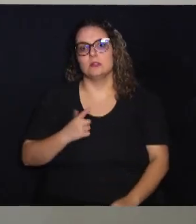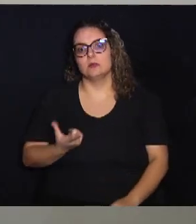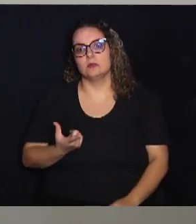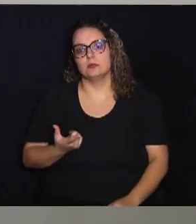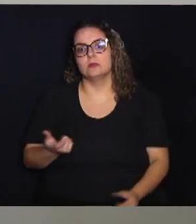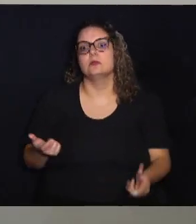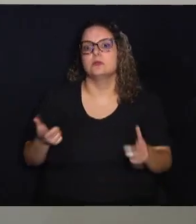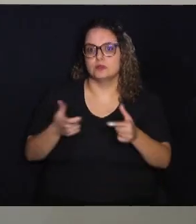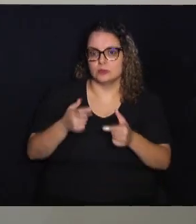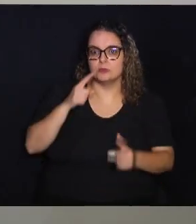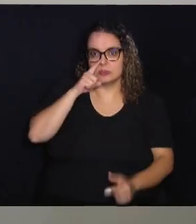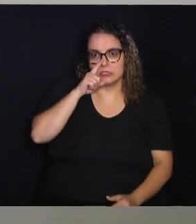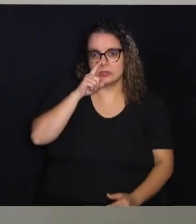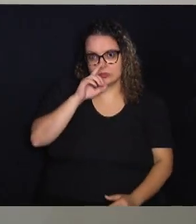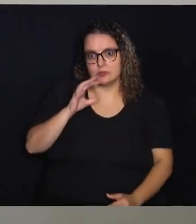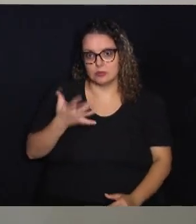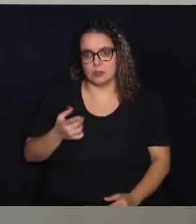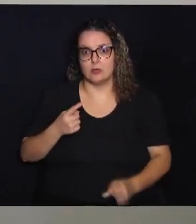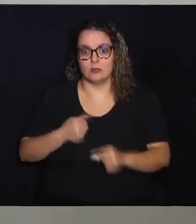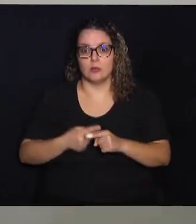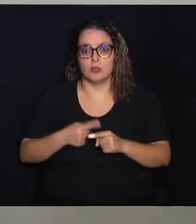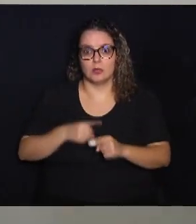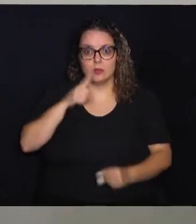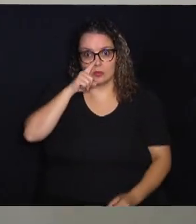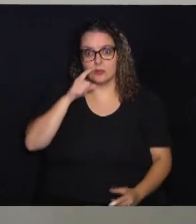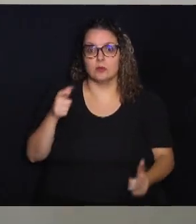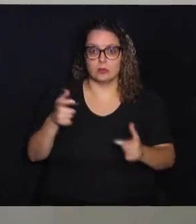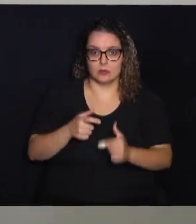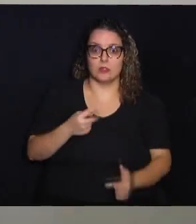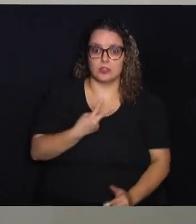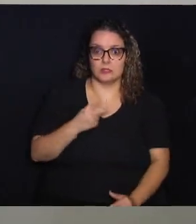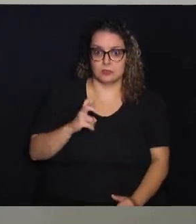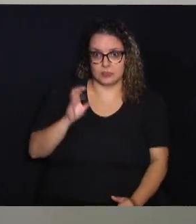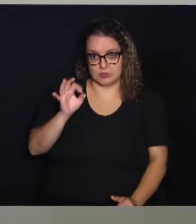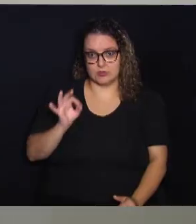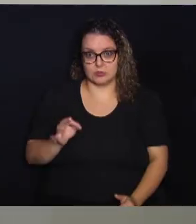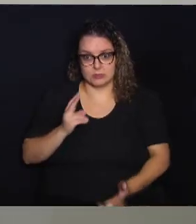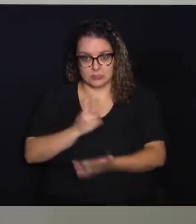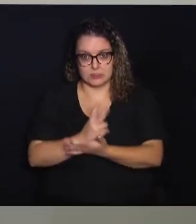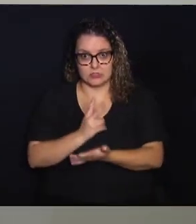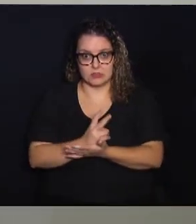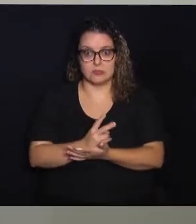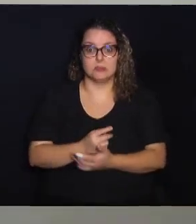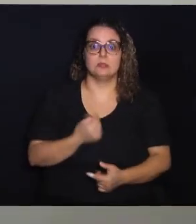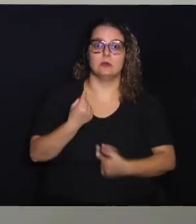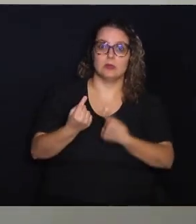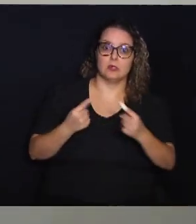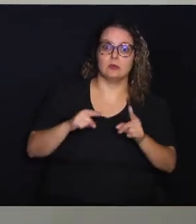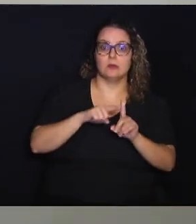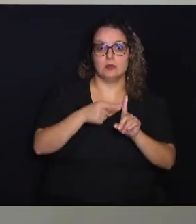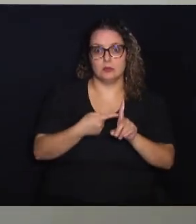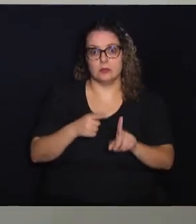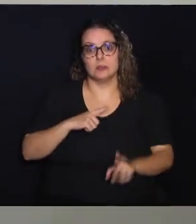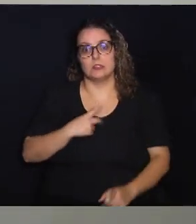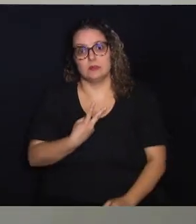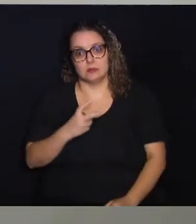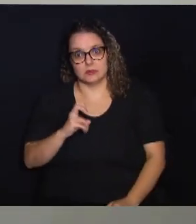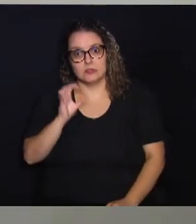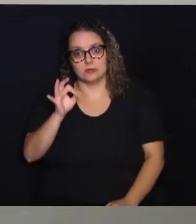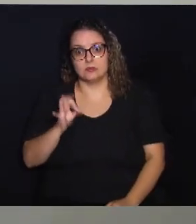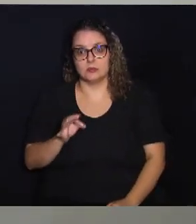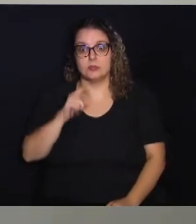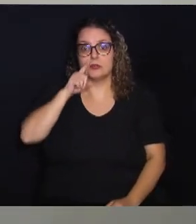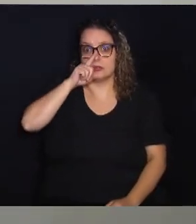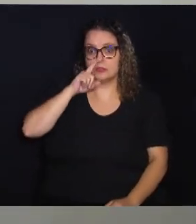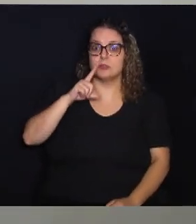de minimizar o risco de recorrência, porque o risco de recorrência é de 25% sempre. Então, a cada nova gestação, esse casal tem 25% de